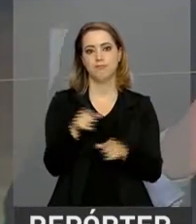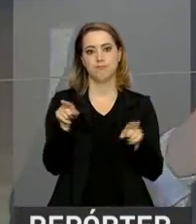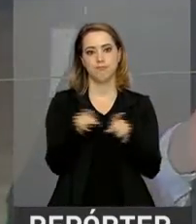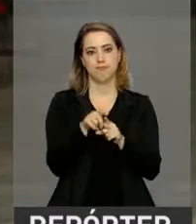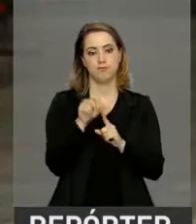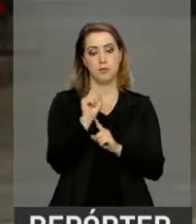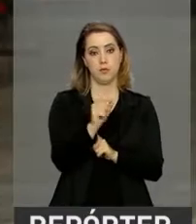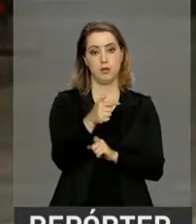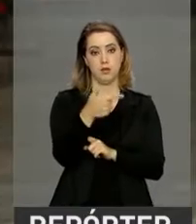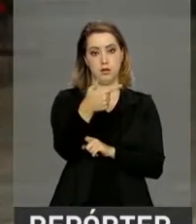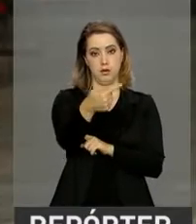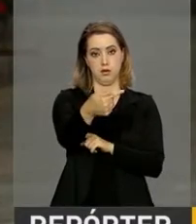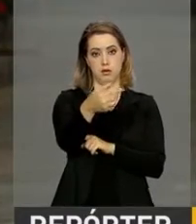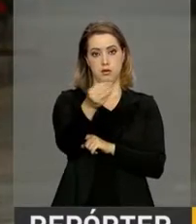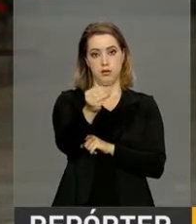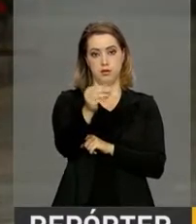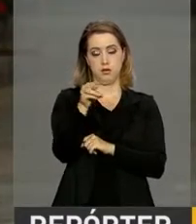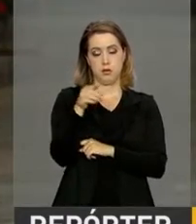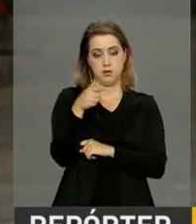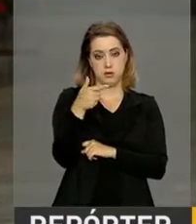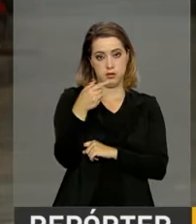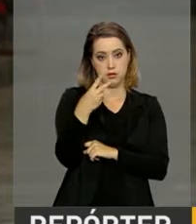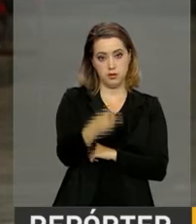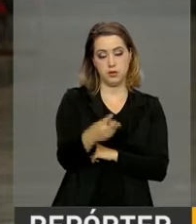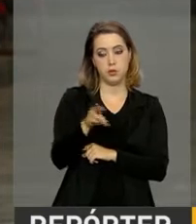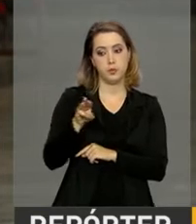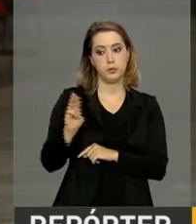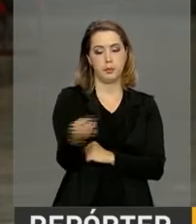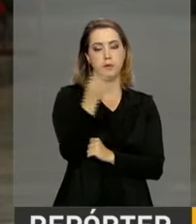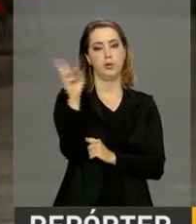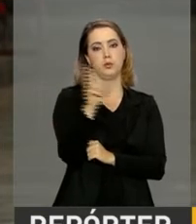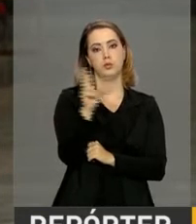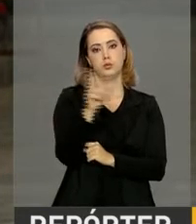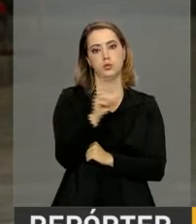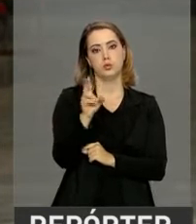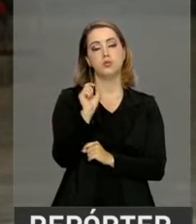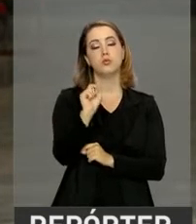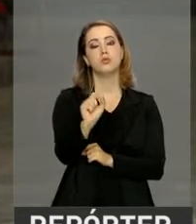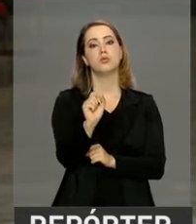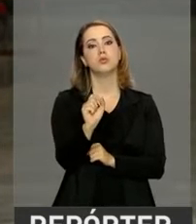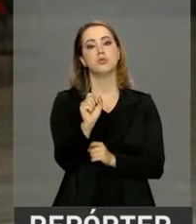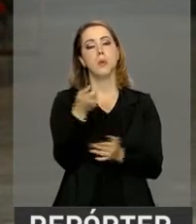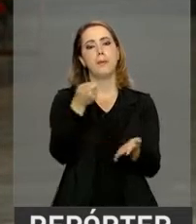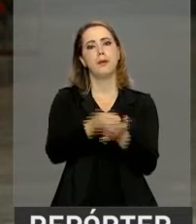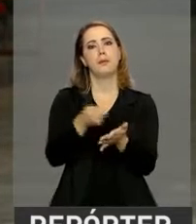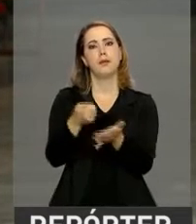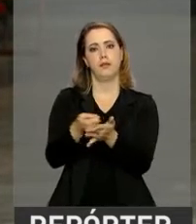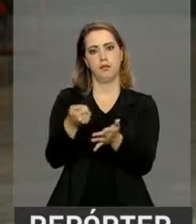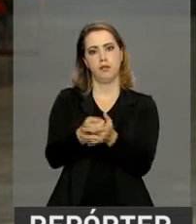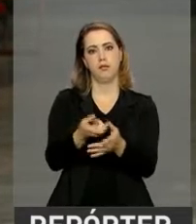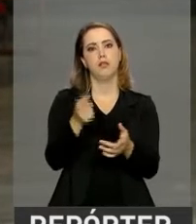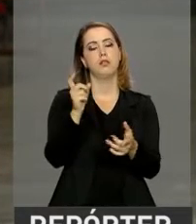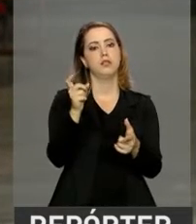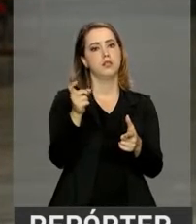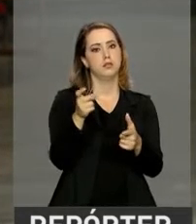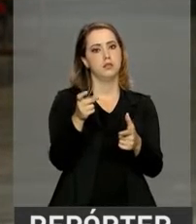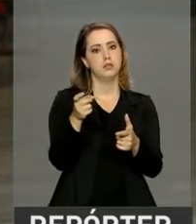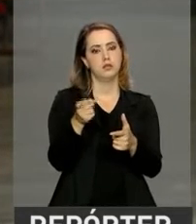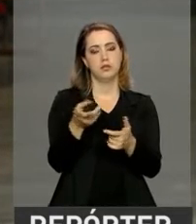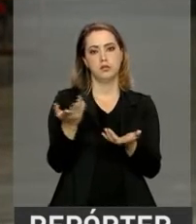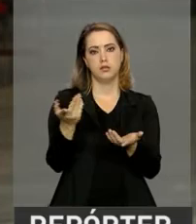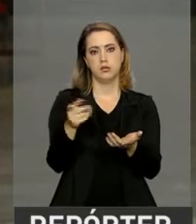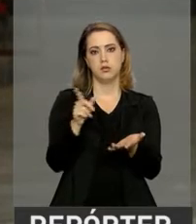recursos us 702 milhões de reais vão ser usados para os serviços de é pra pagar as despesas de com